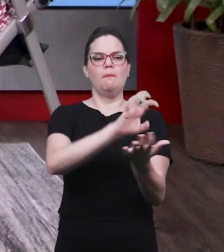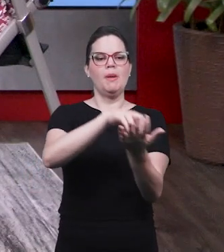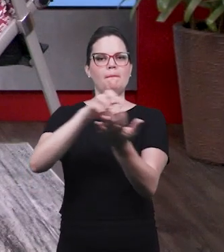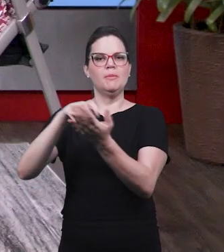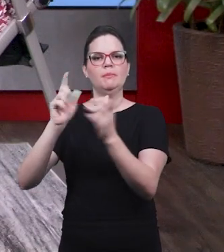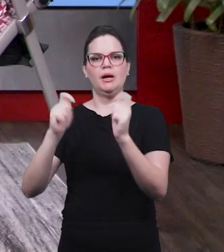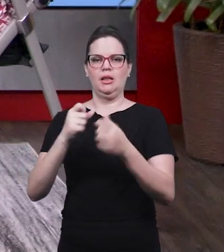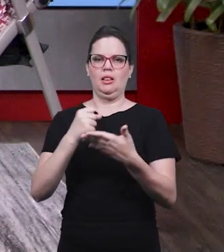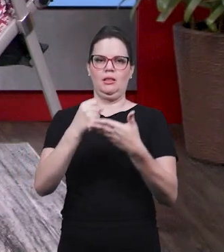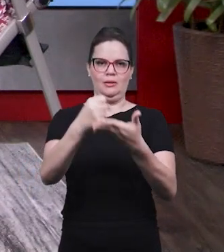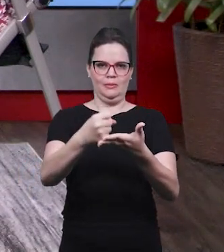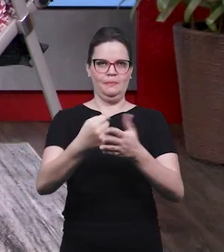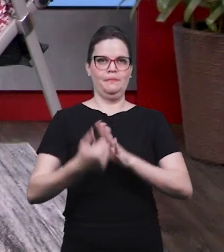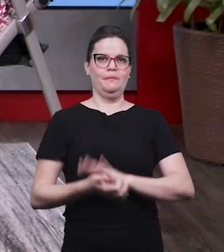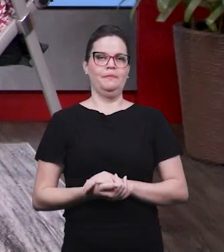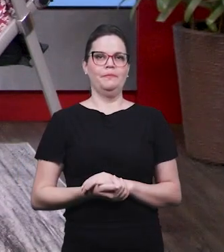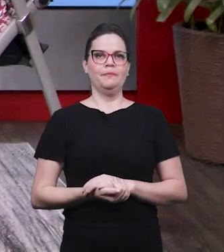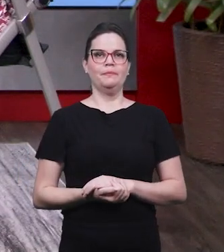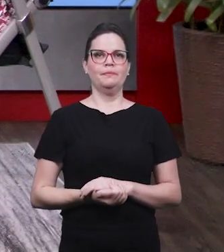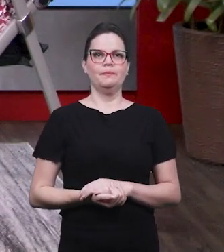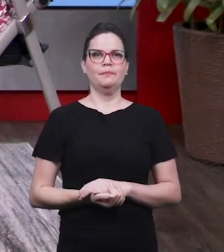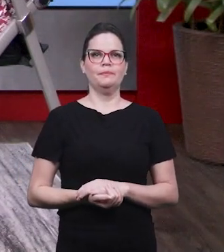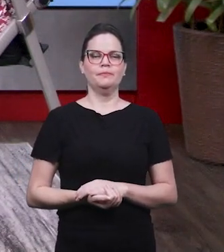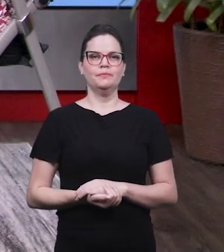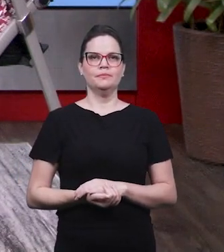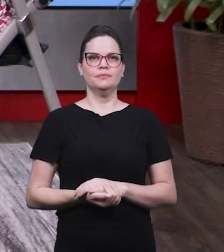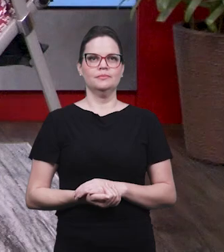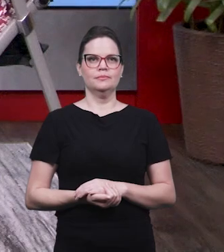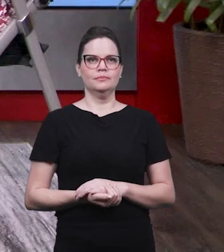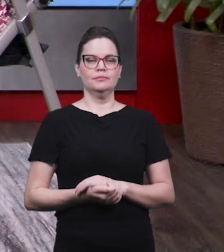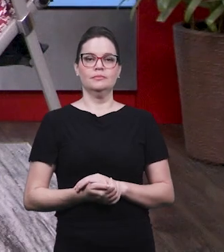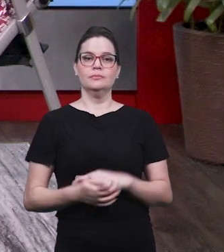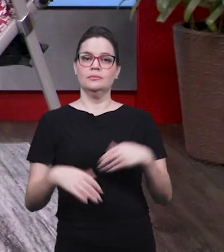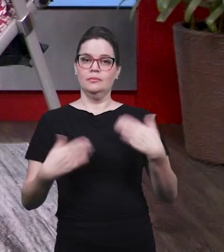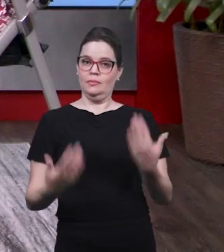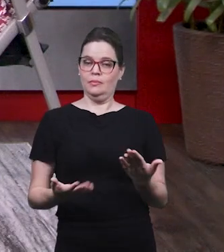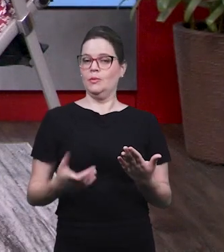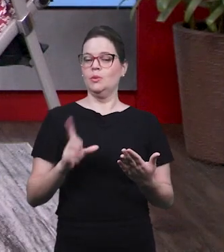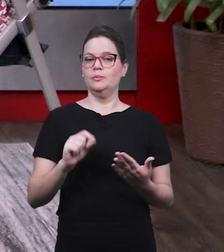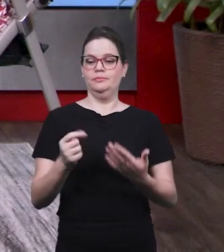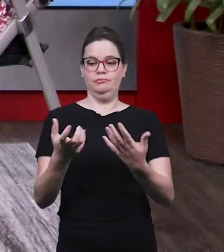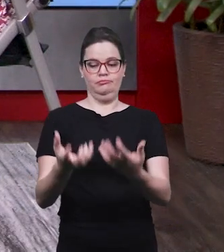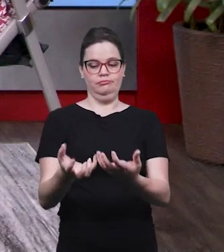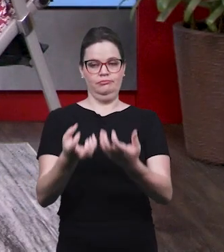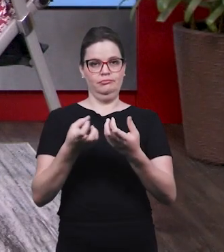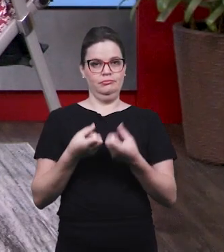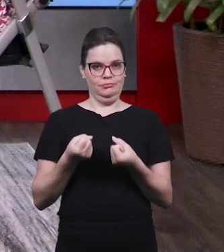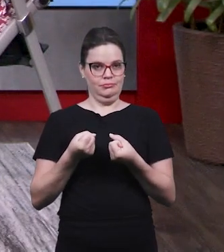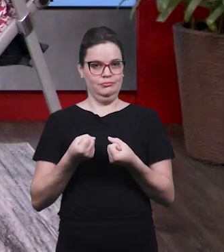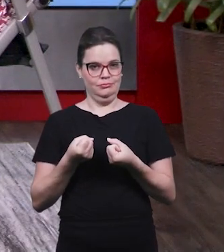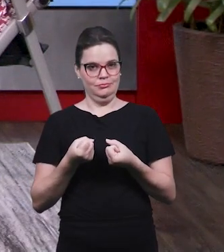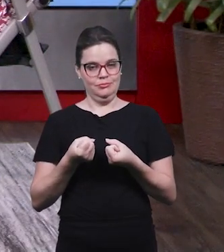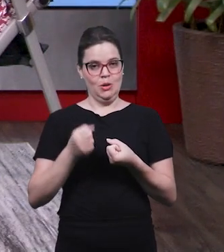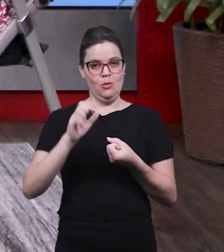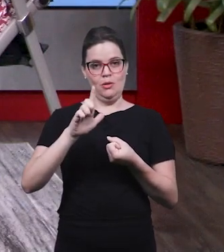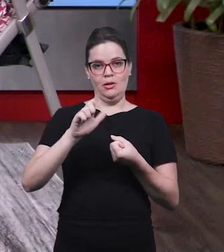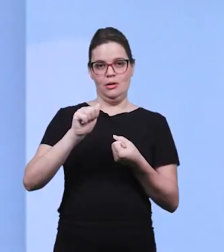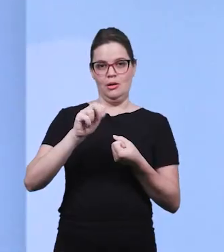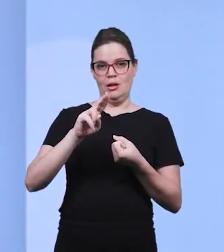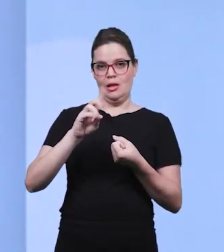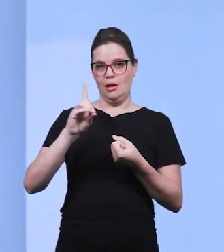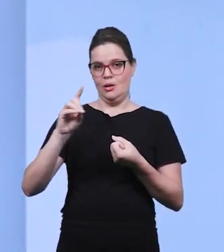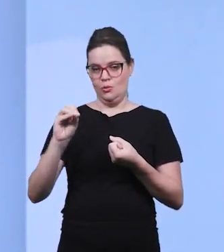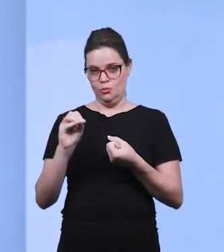atendimentos. Então, recebeu o laudo, os pais, os cuidadores